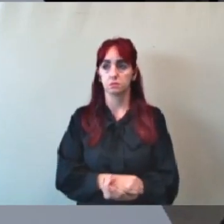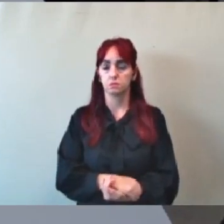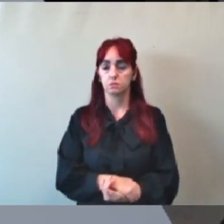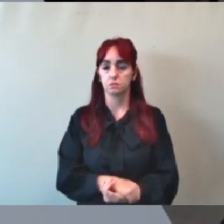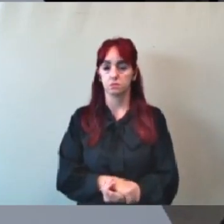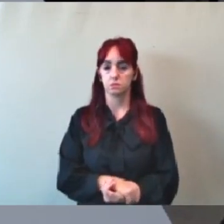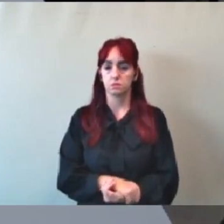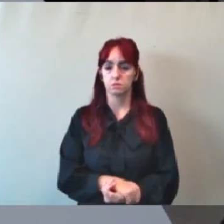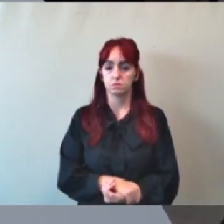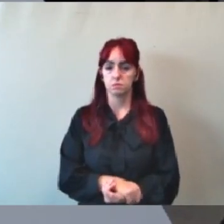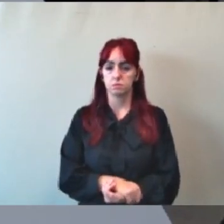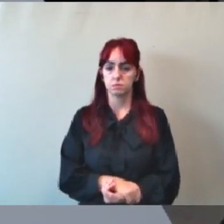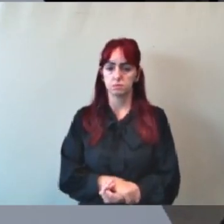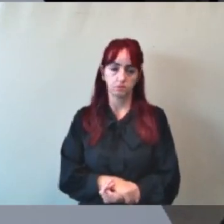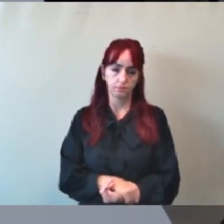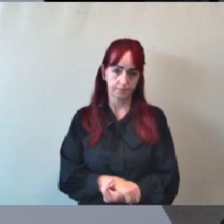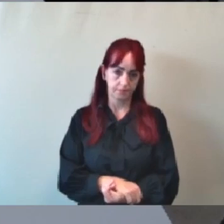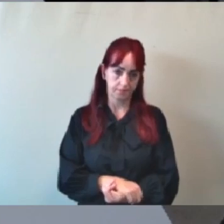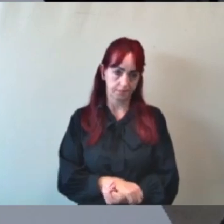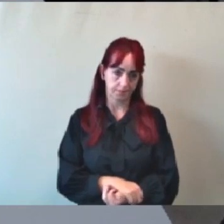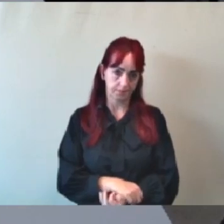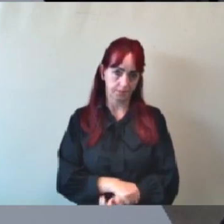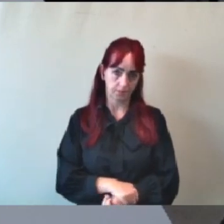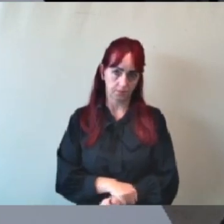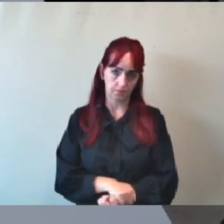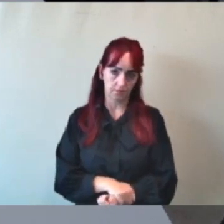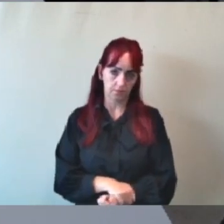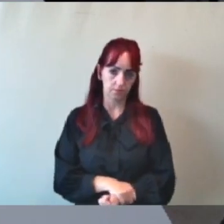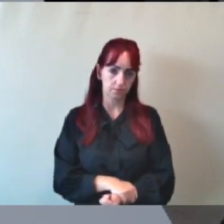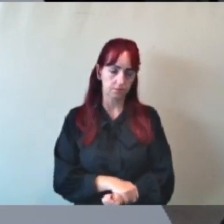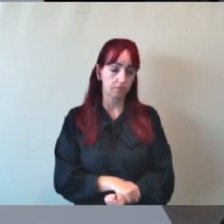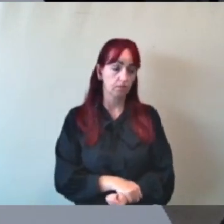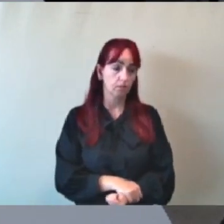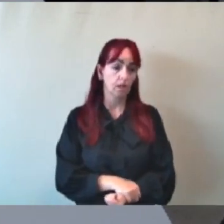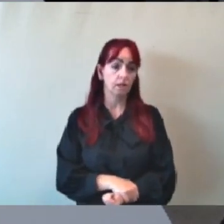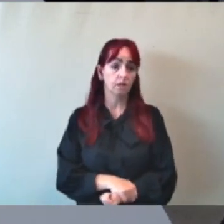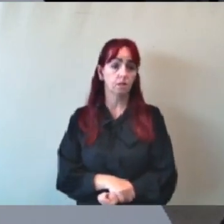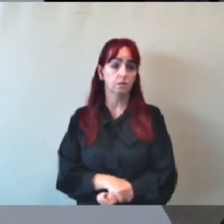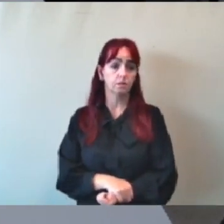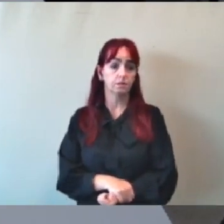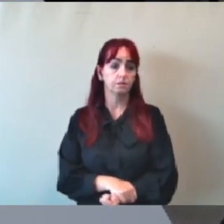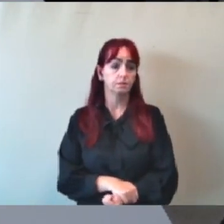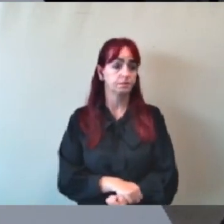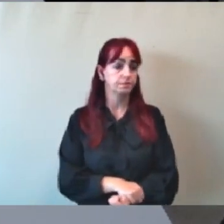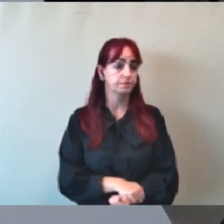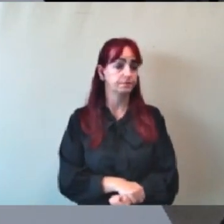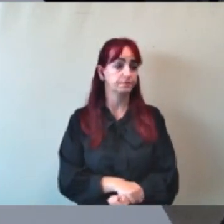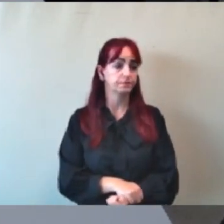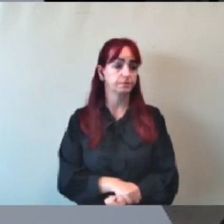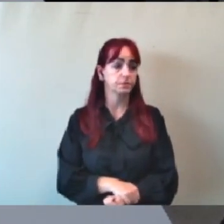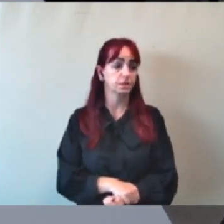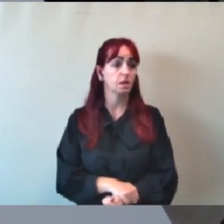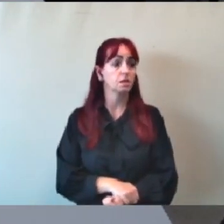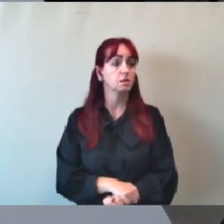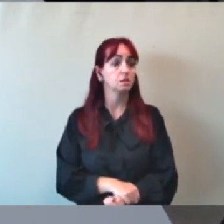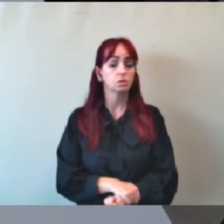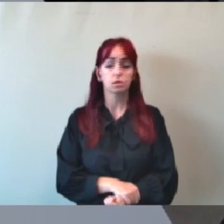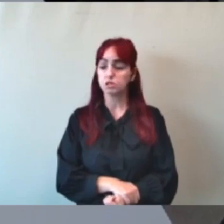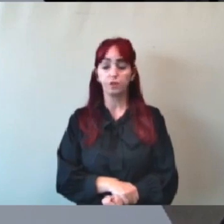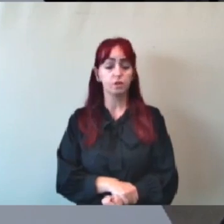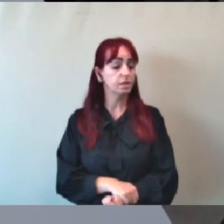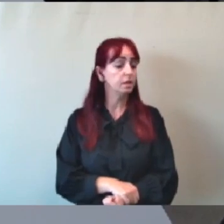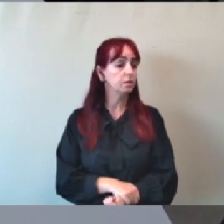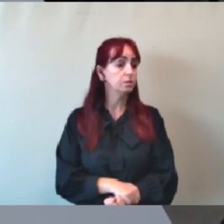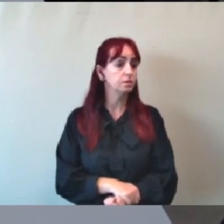Esse bicho está pegando meu pé. Boa tarde a todos. Cumprimento aqui na pessoa do nosso